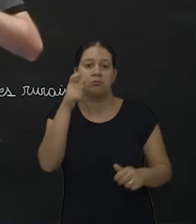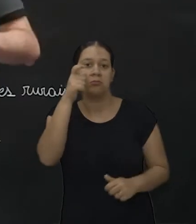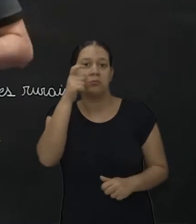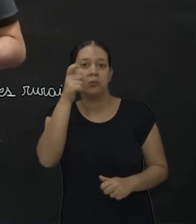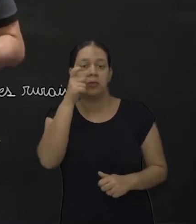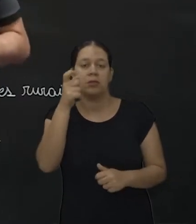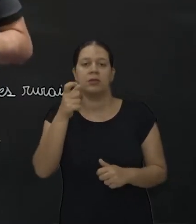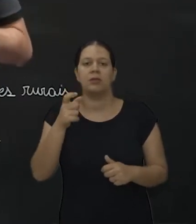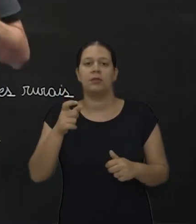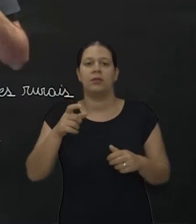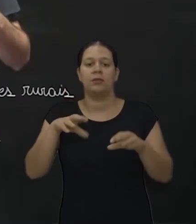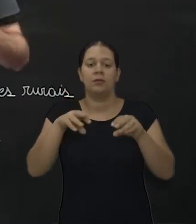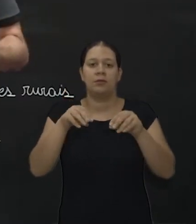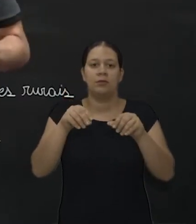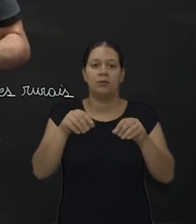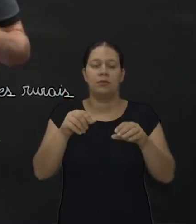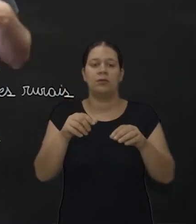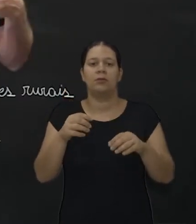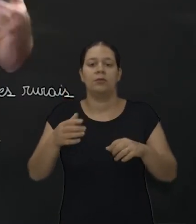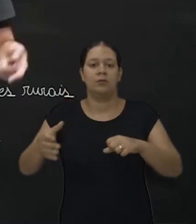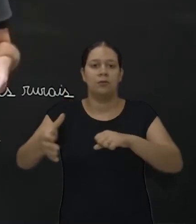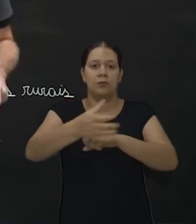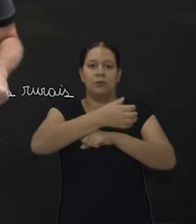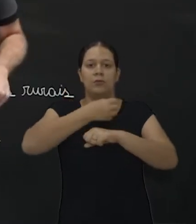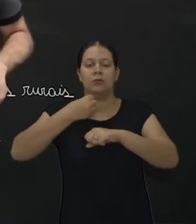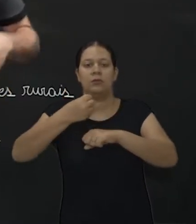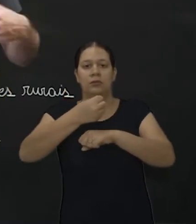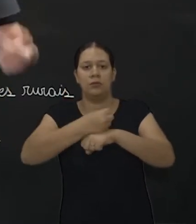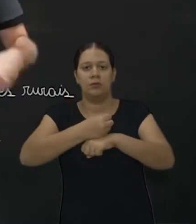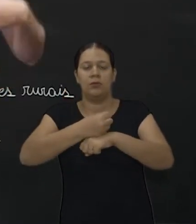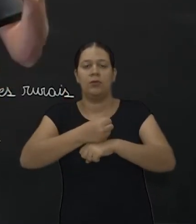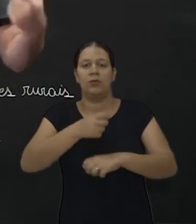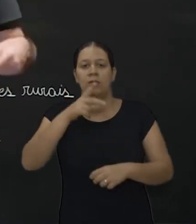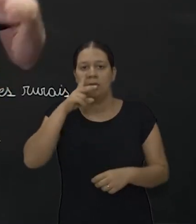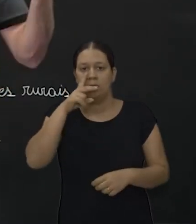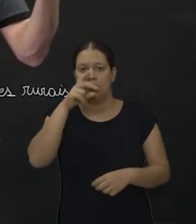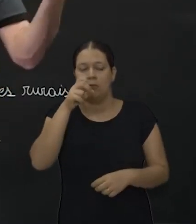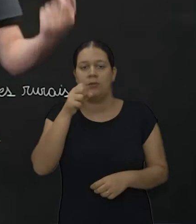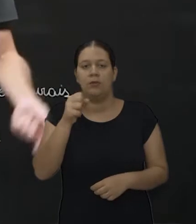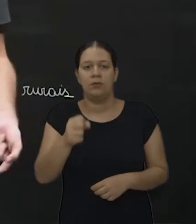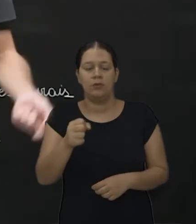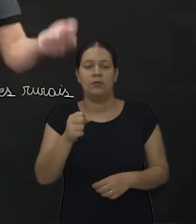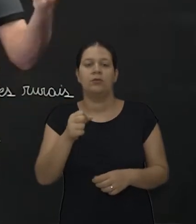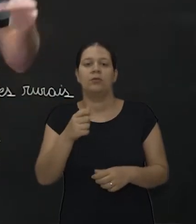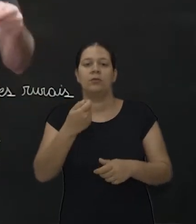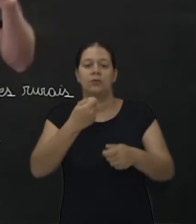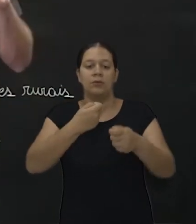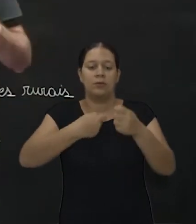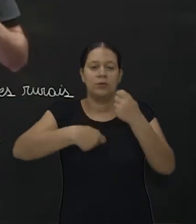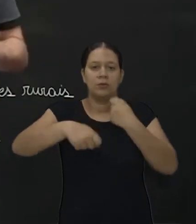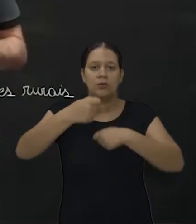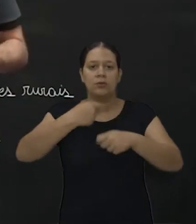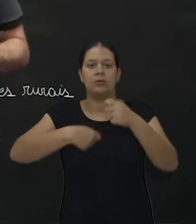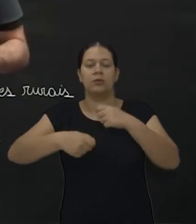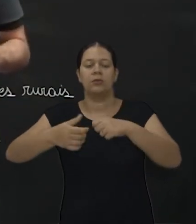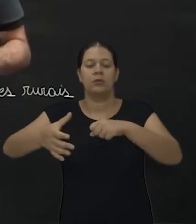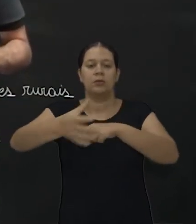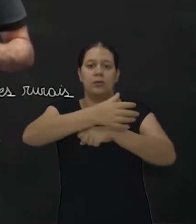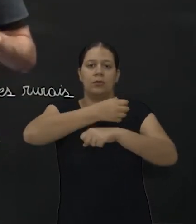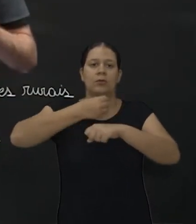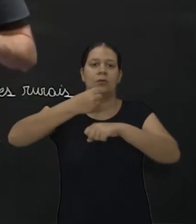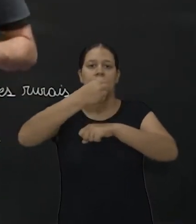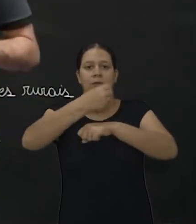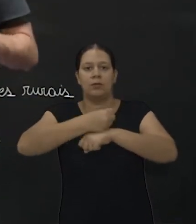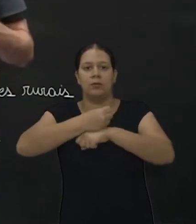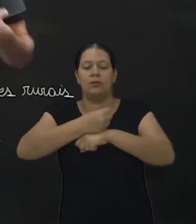os portugueses a colonizarem de maneira mais forte e de tentarem uma forma de administração colonial aqui na América do